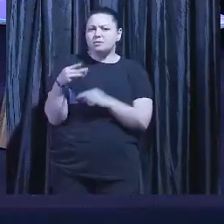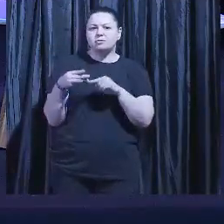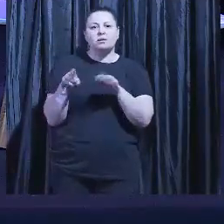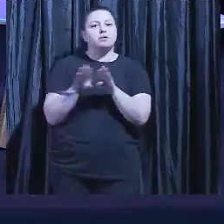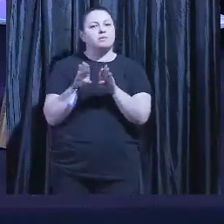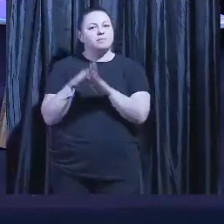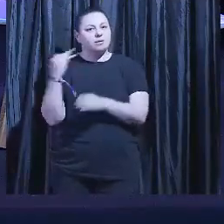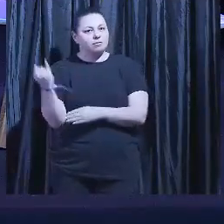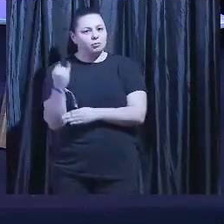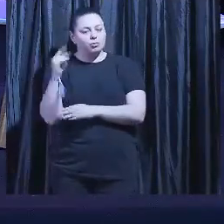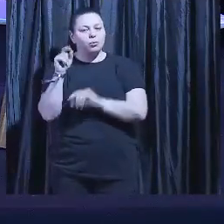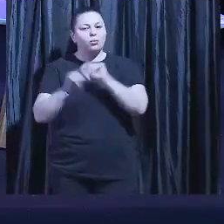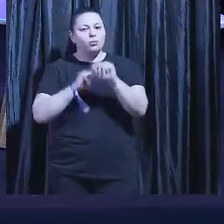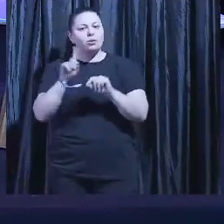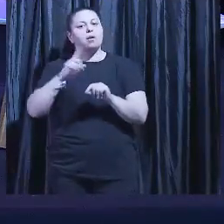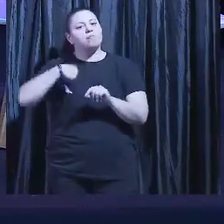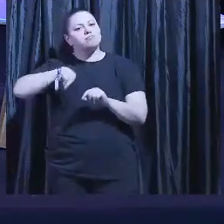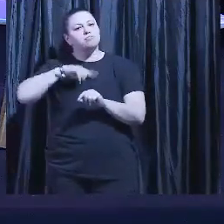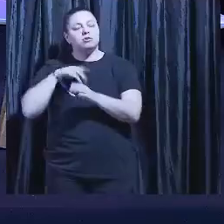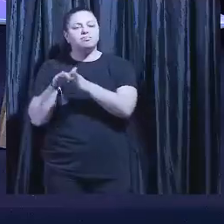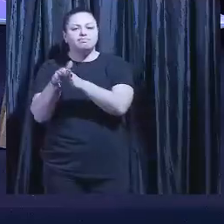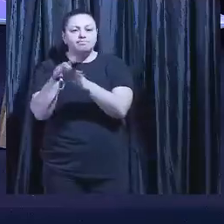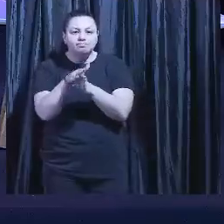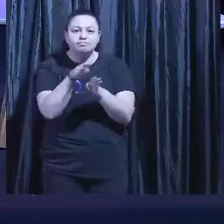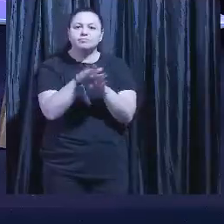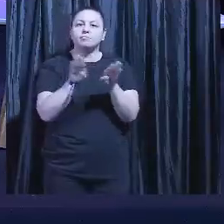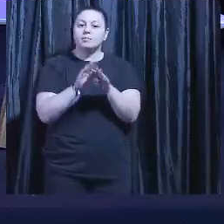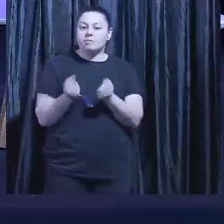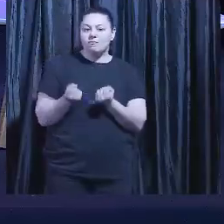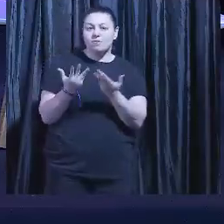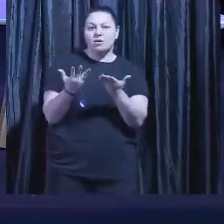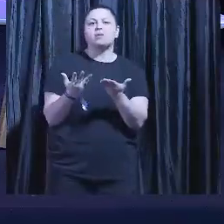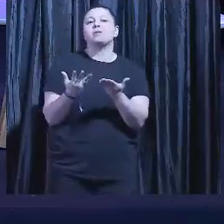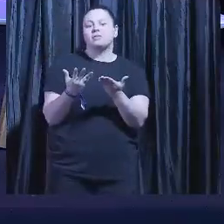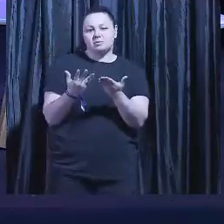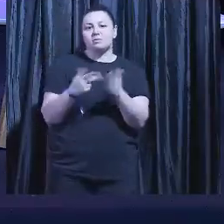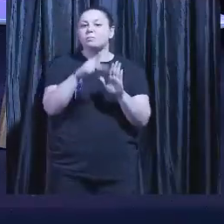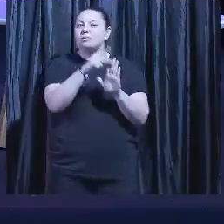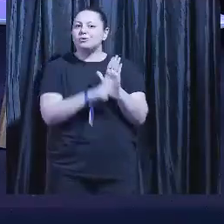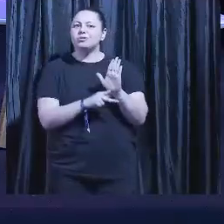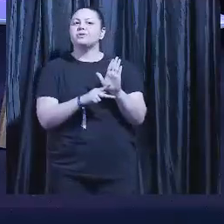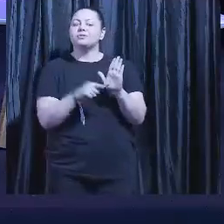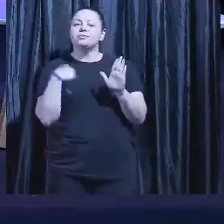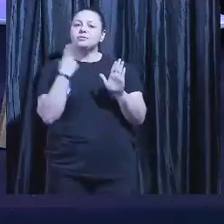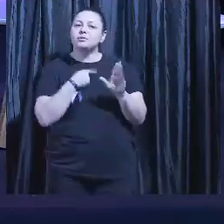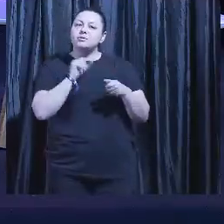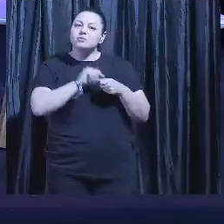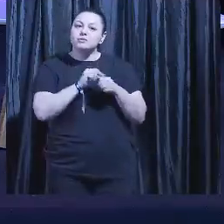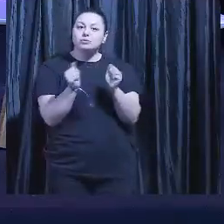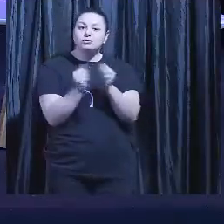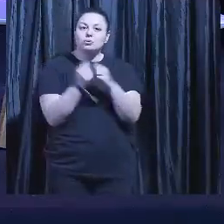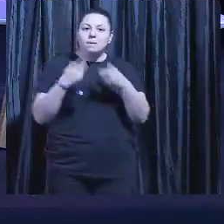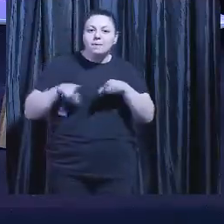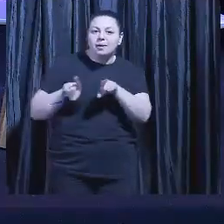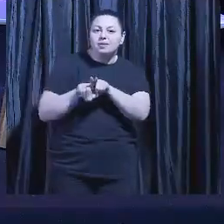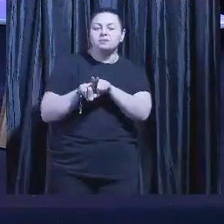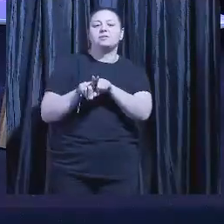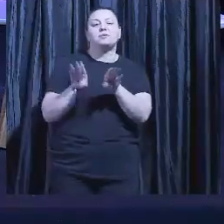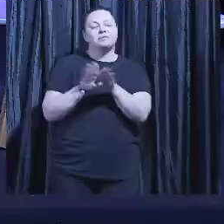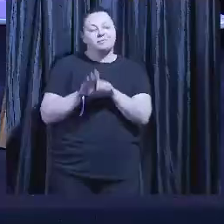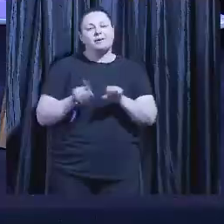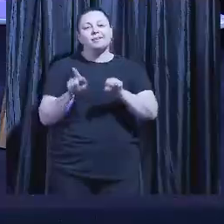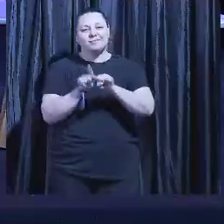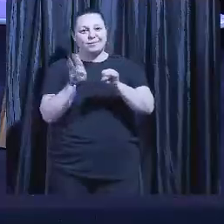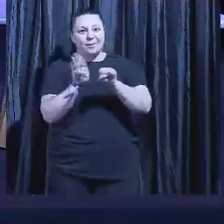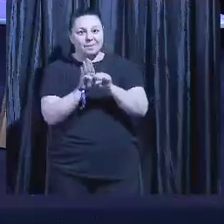importante, são nossas consultorias, prestações de serviços e projetos exclusivos, que fazemos com diversos parceiros, inclusive a Social Good é uma das